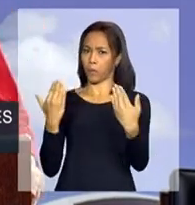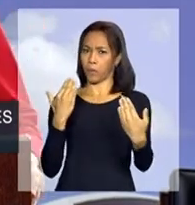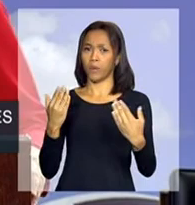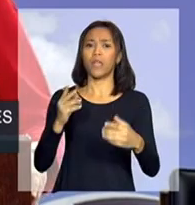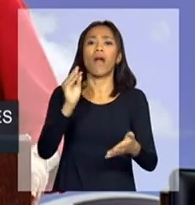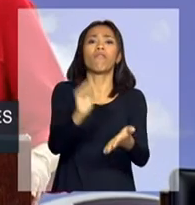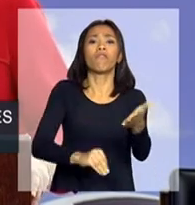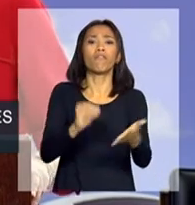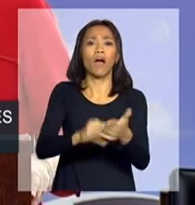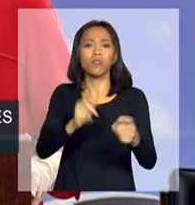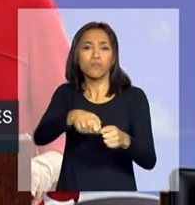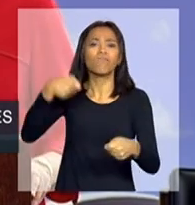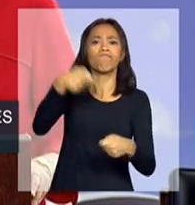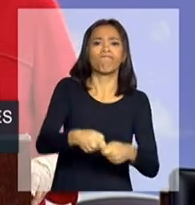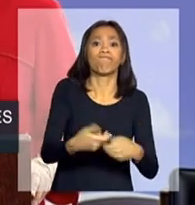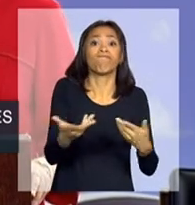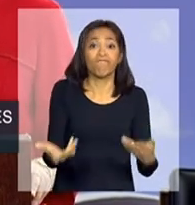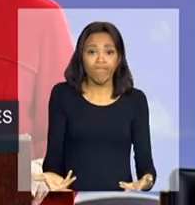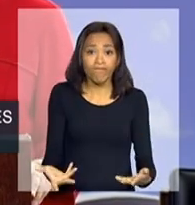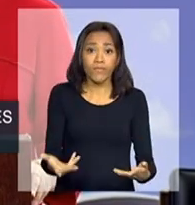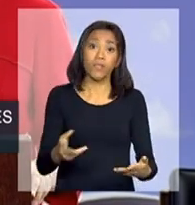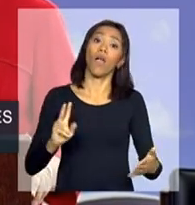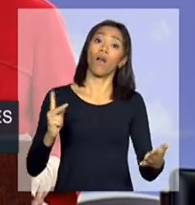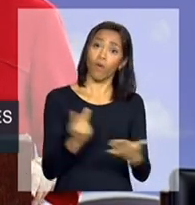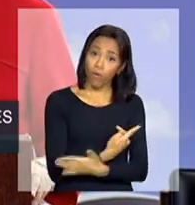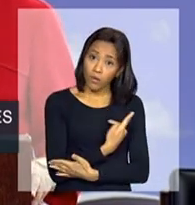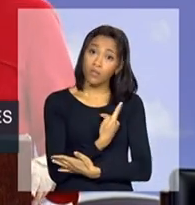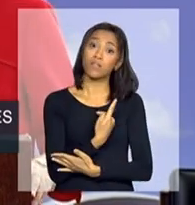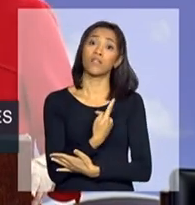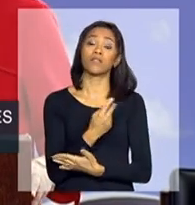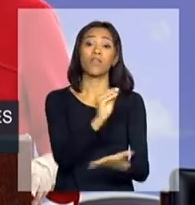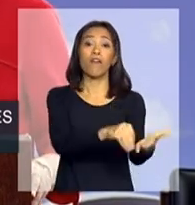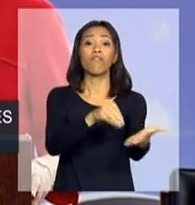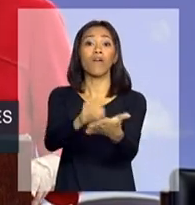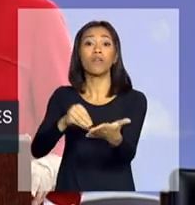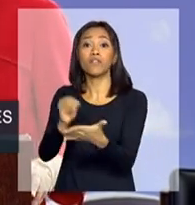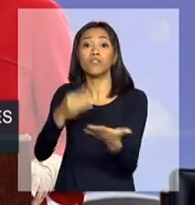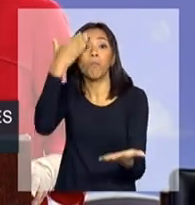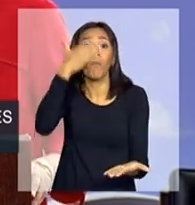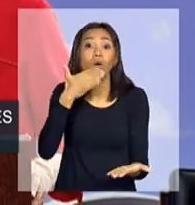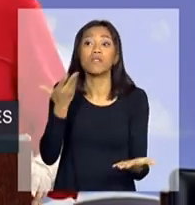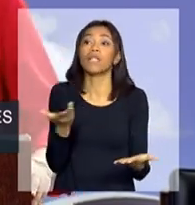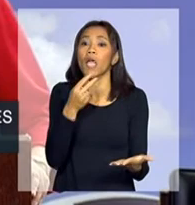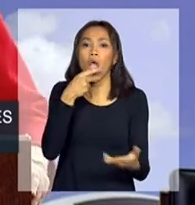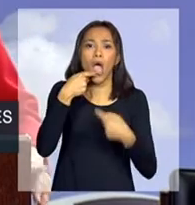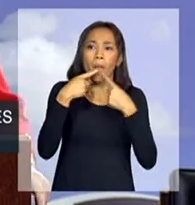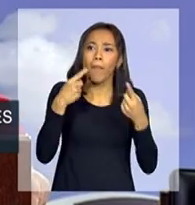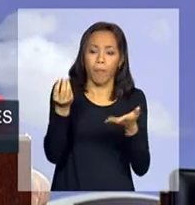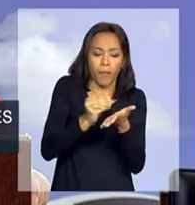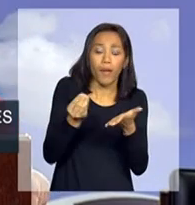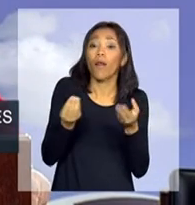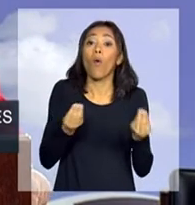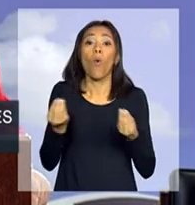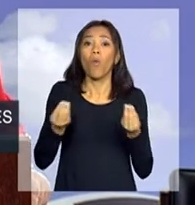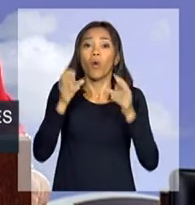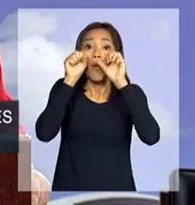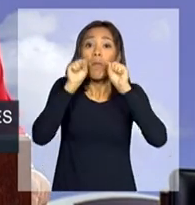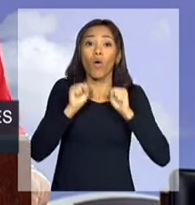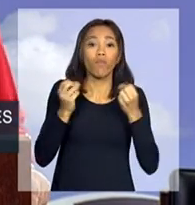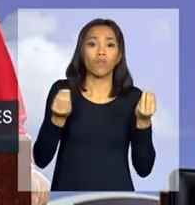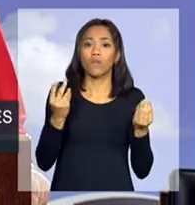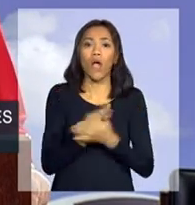impunidade e é decorrência da ausência de provas e por isso